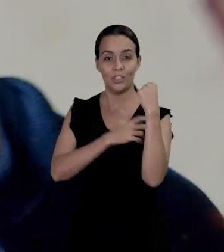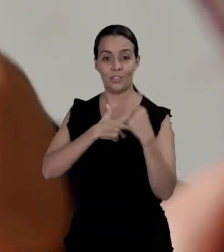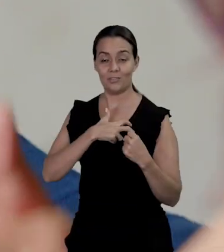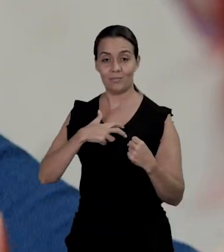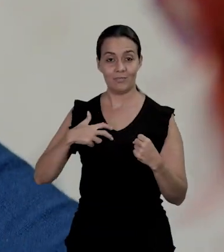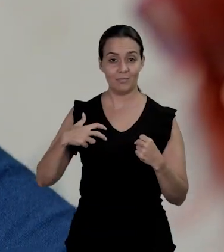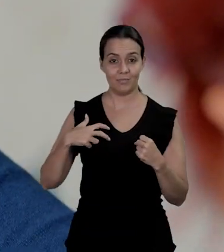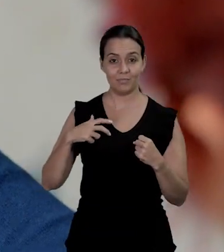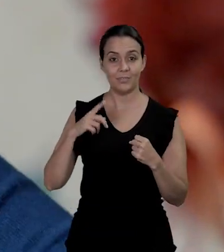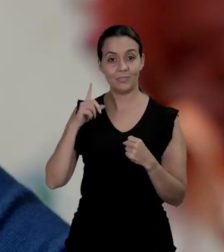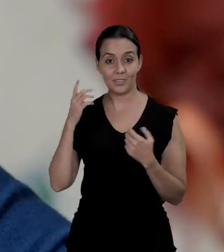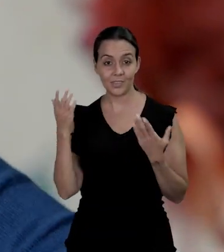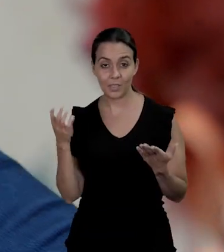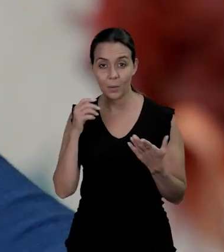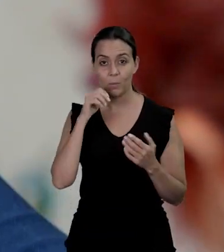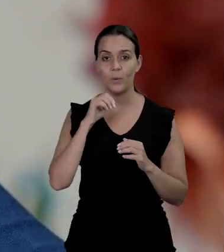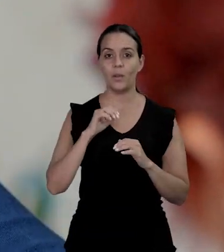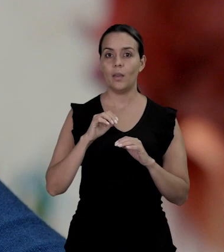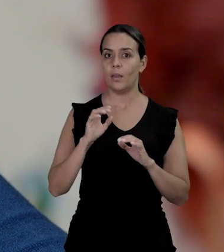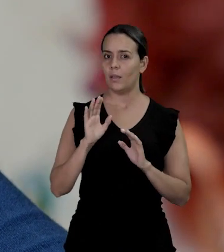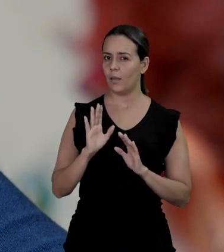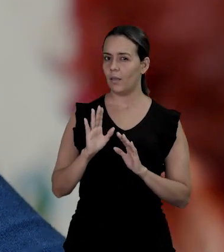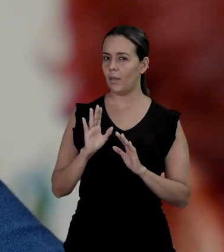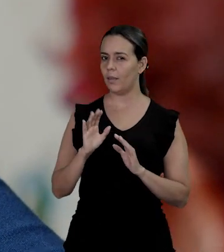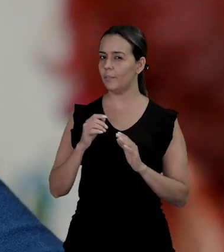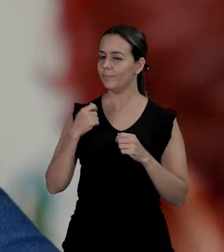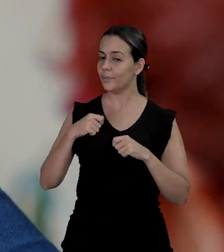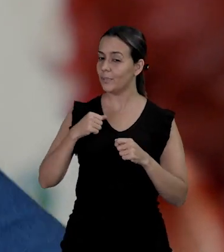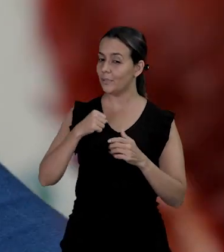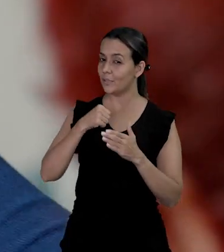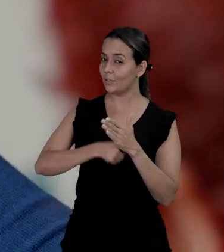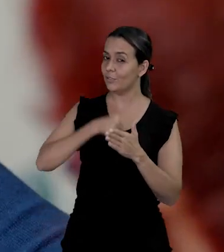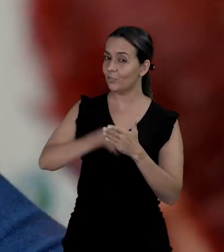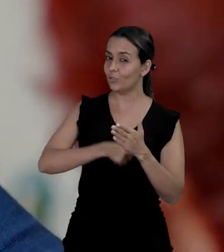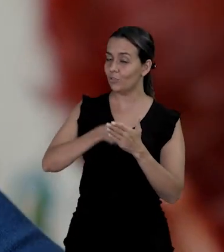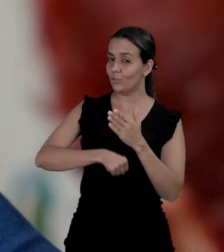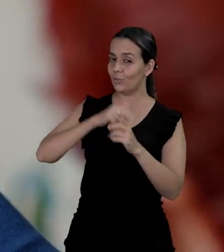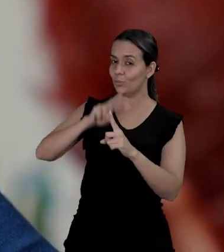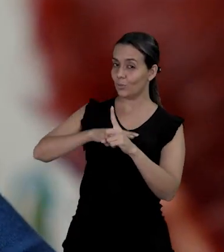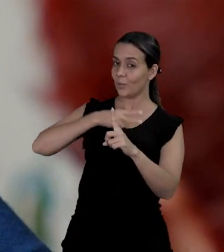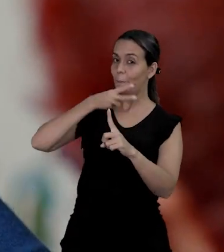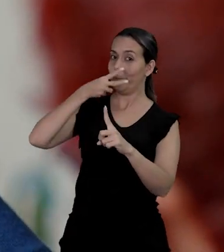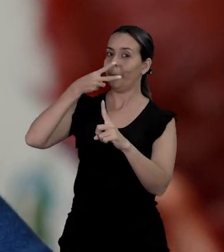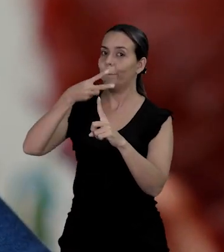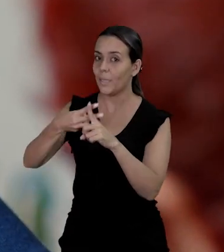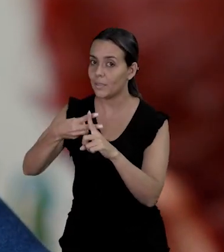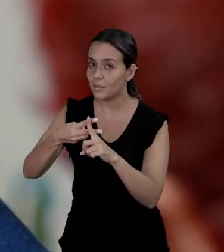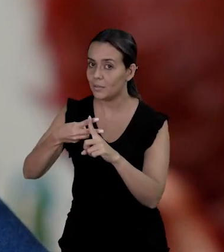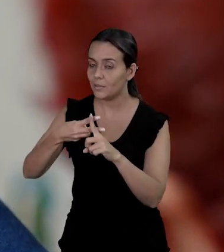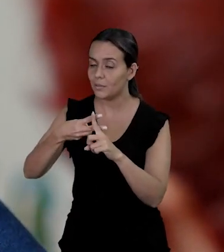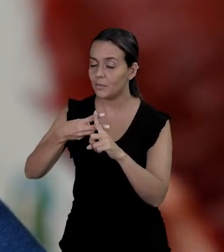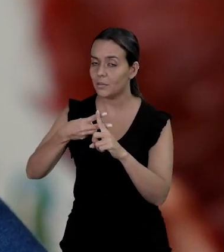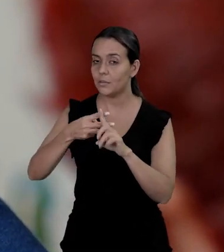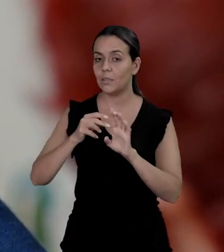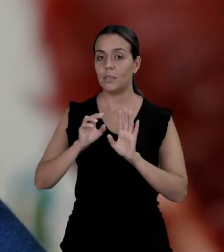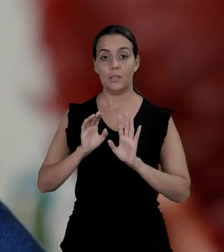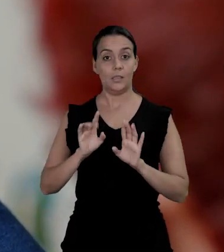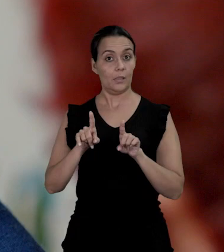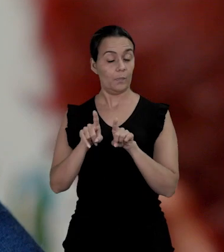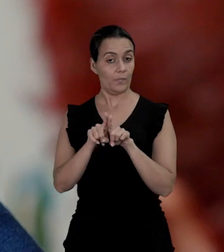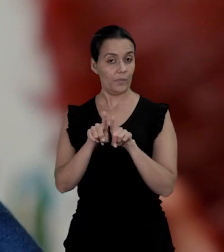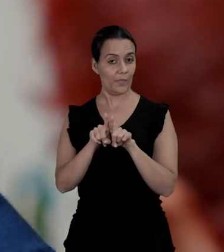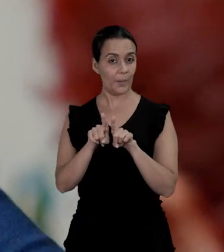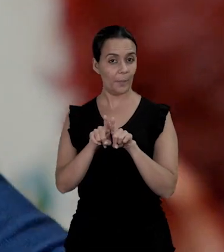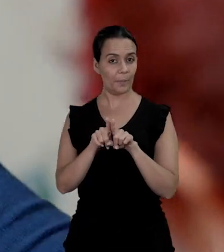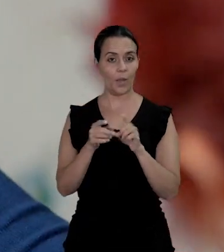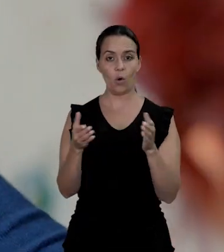as feministas de Beijing, a reação ela potencializa mais luta. Essa luta acaba levando